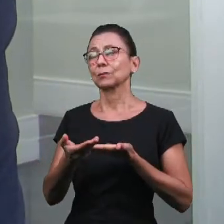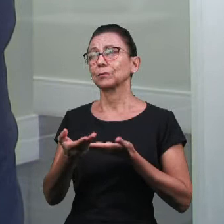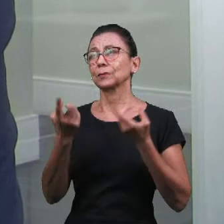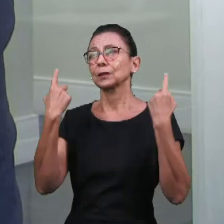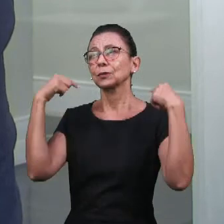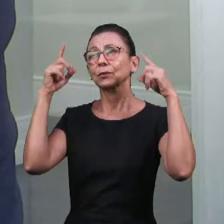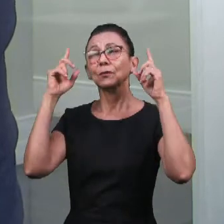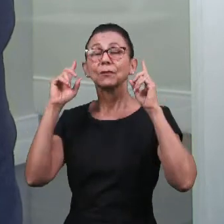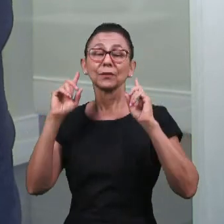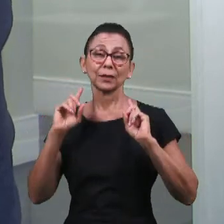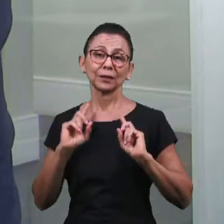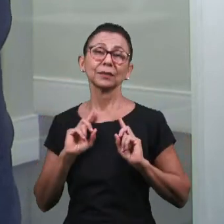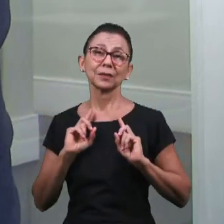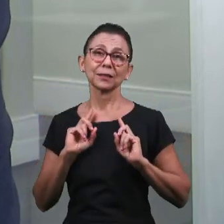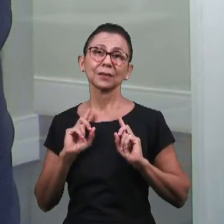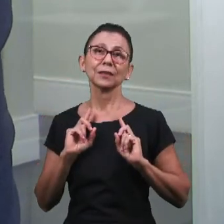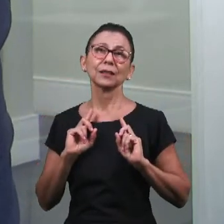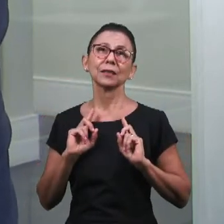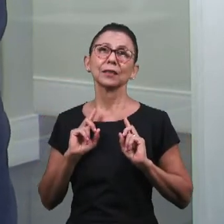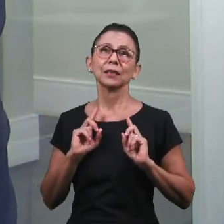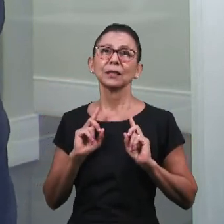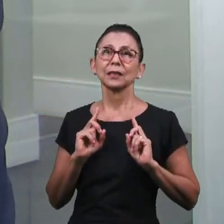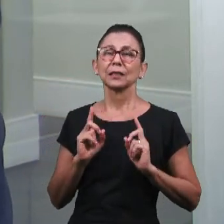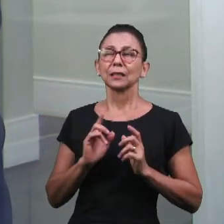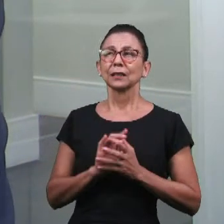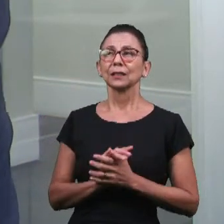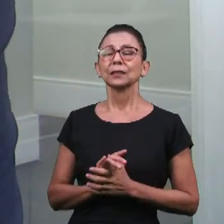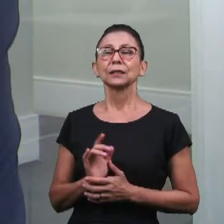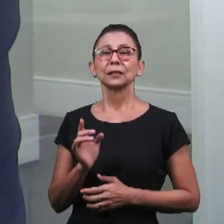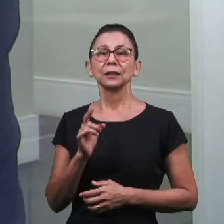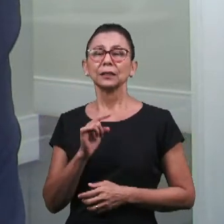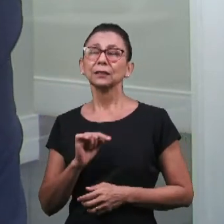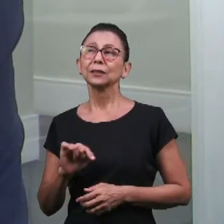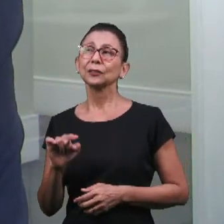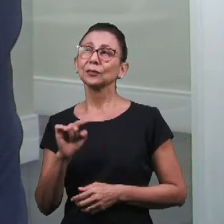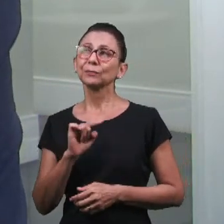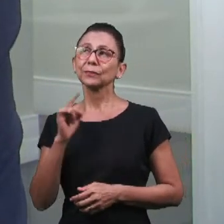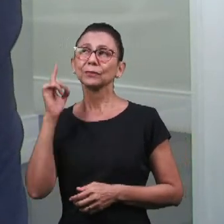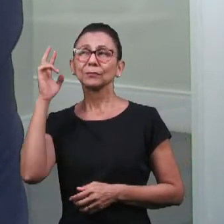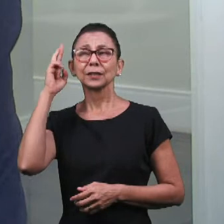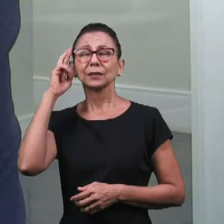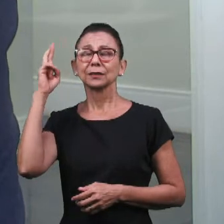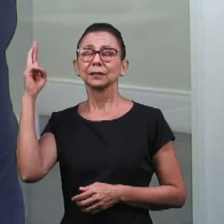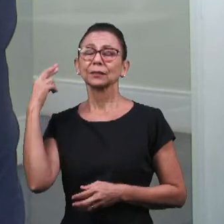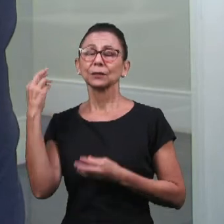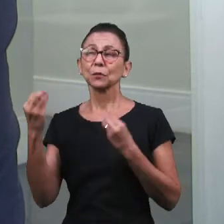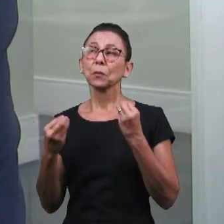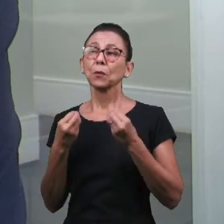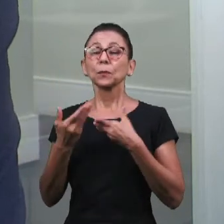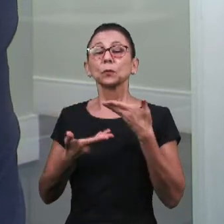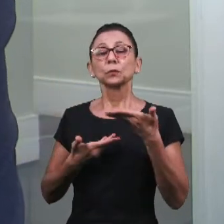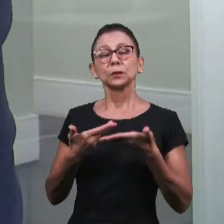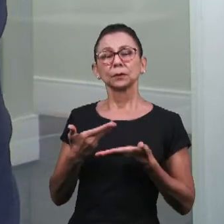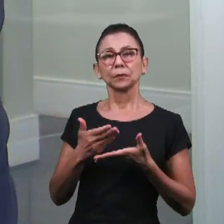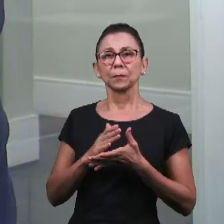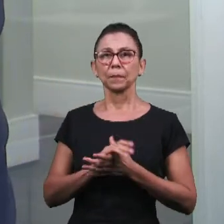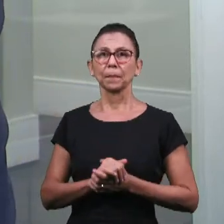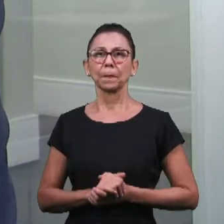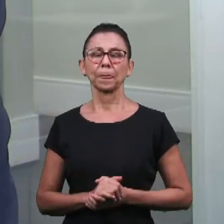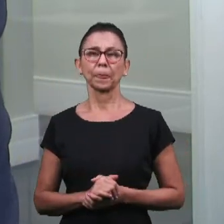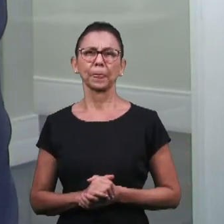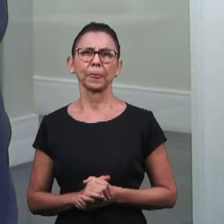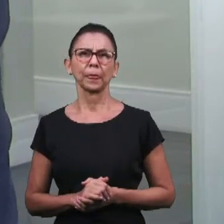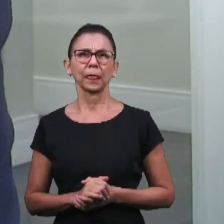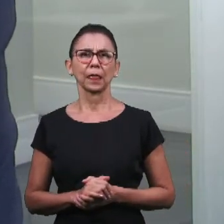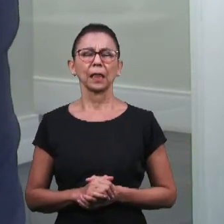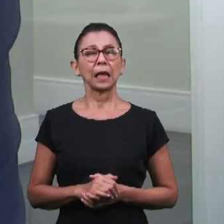às vezes temos esse negócio de limitar a razão, né? E um dia o Senhor disse: liga hoje para